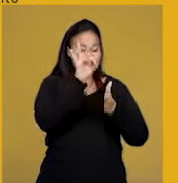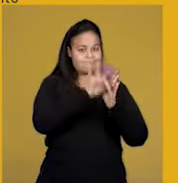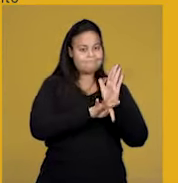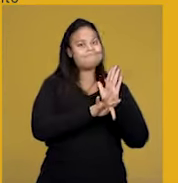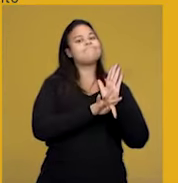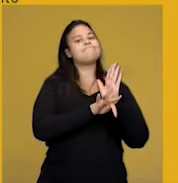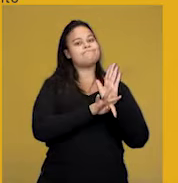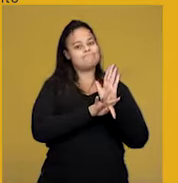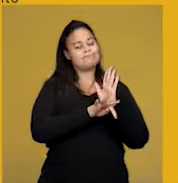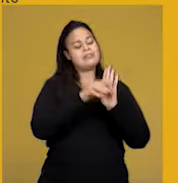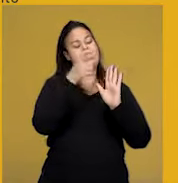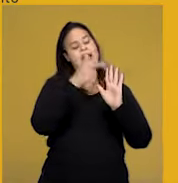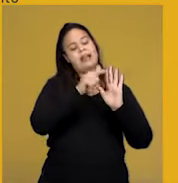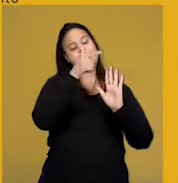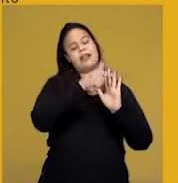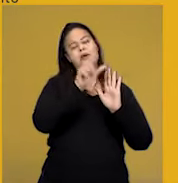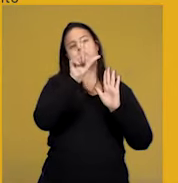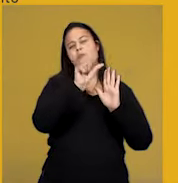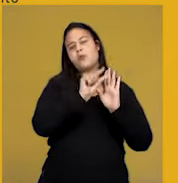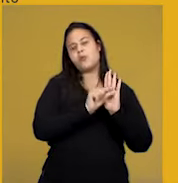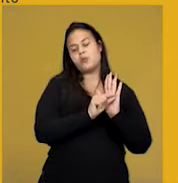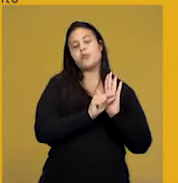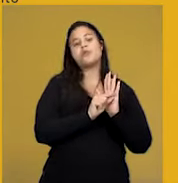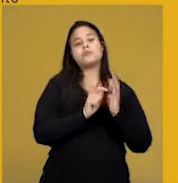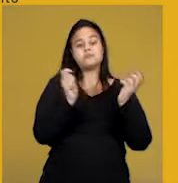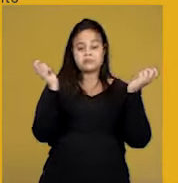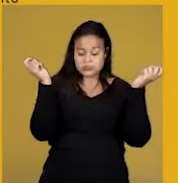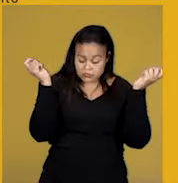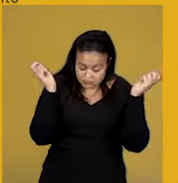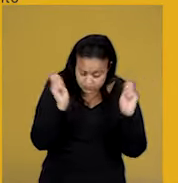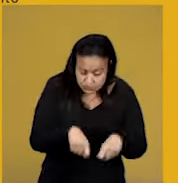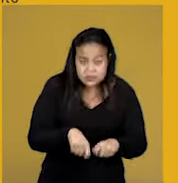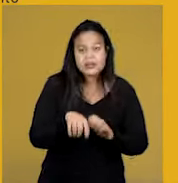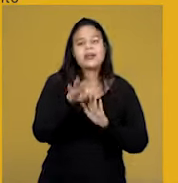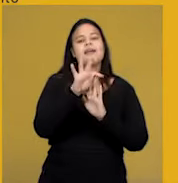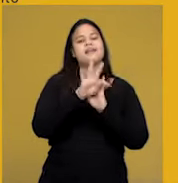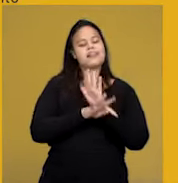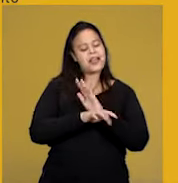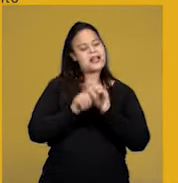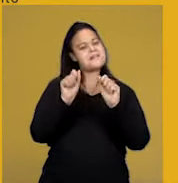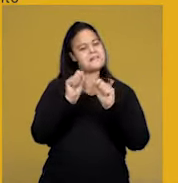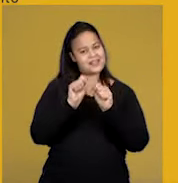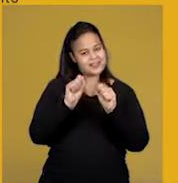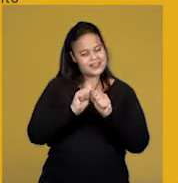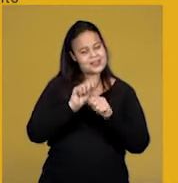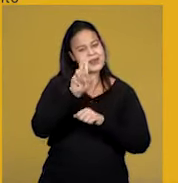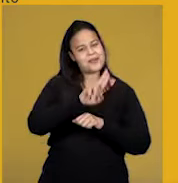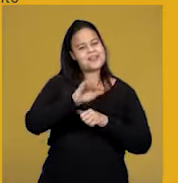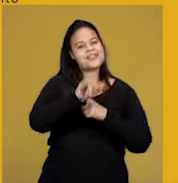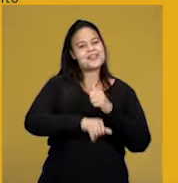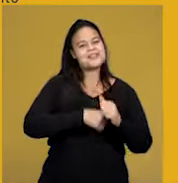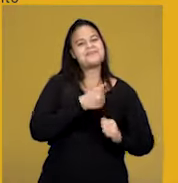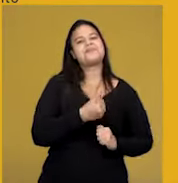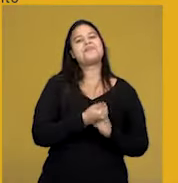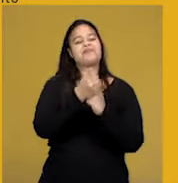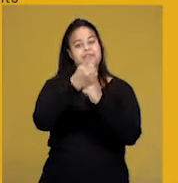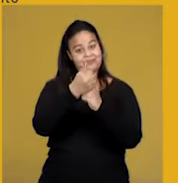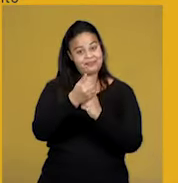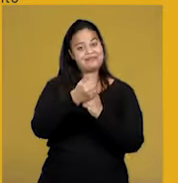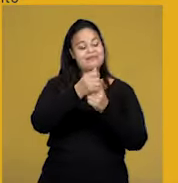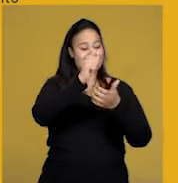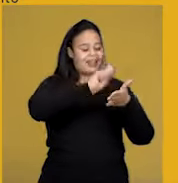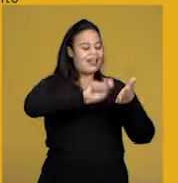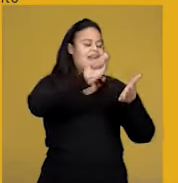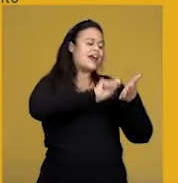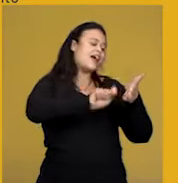com menos repetição. Você vai ser capaz de fazer textos usando as substituições sem toda hora estar escrevendo o nome